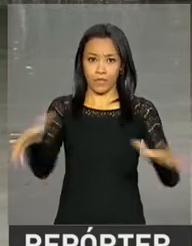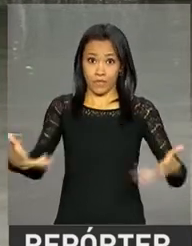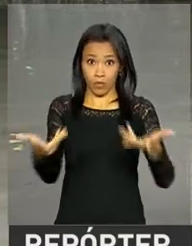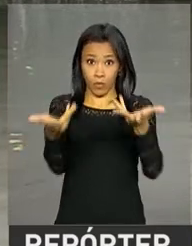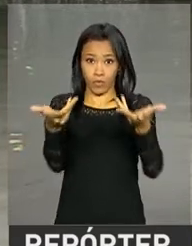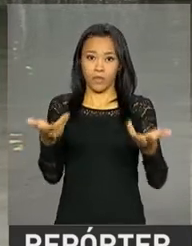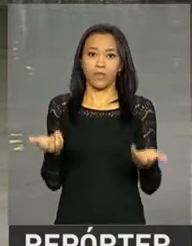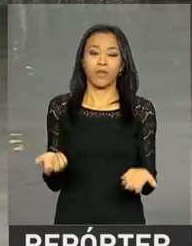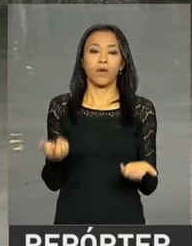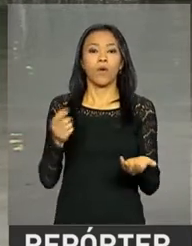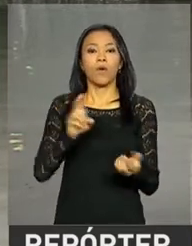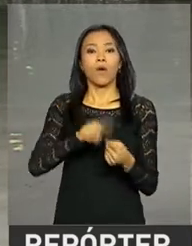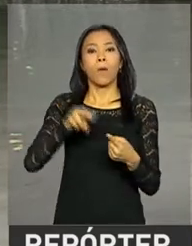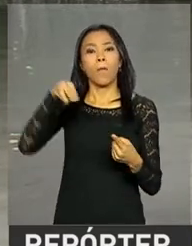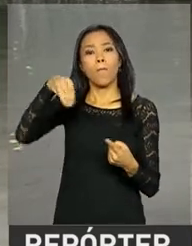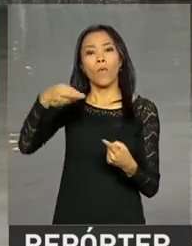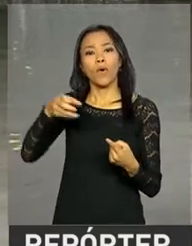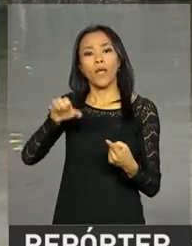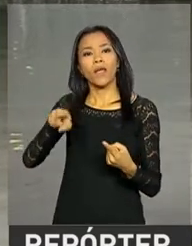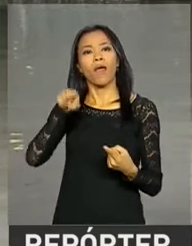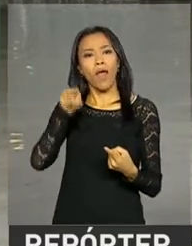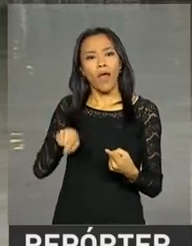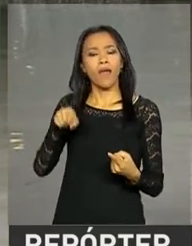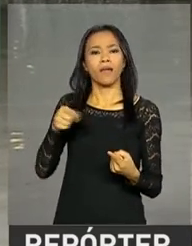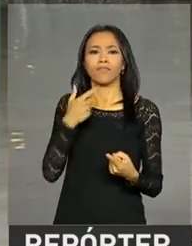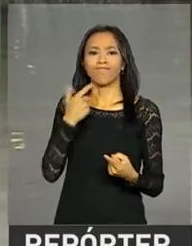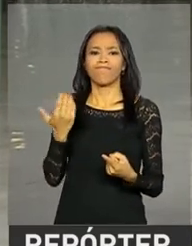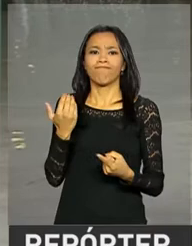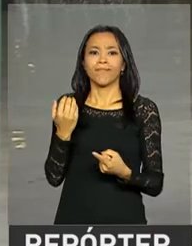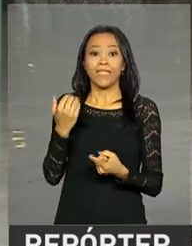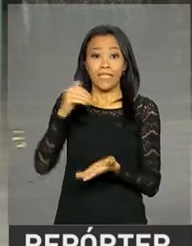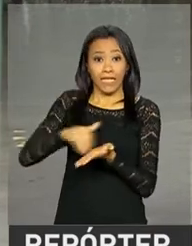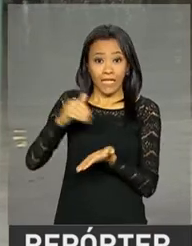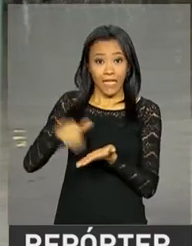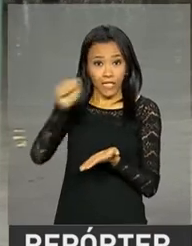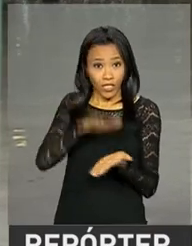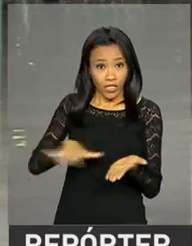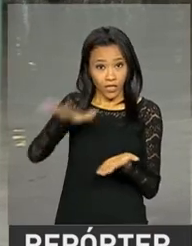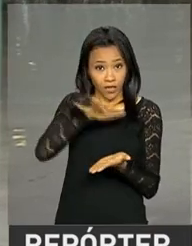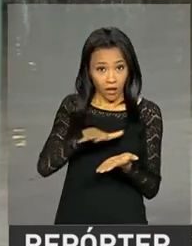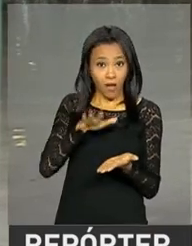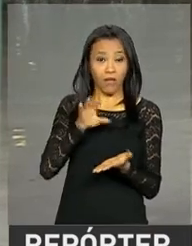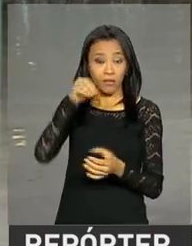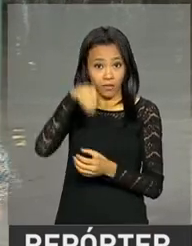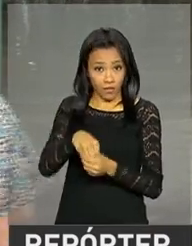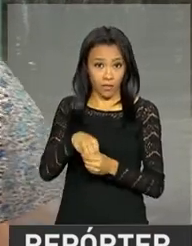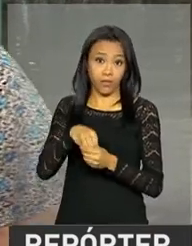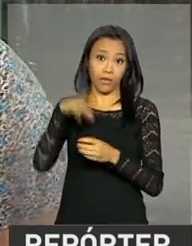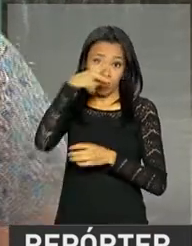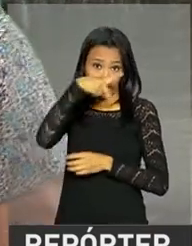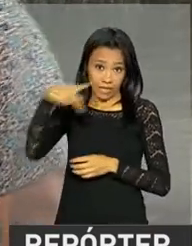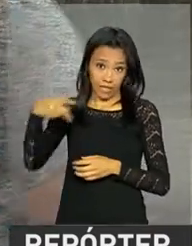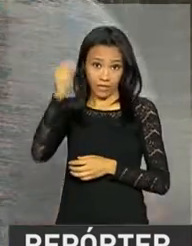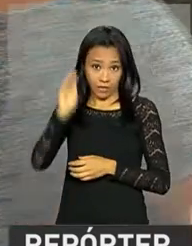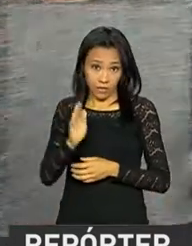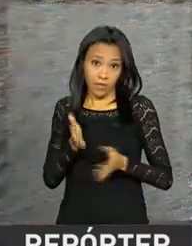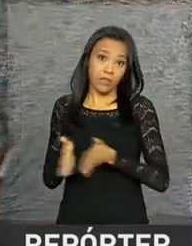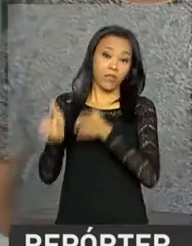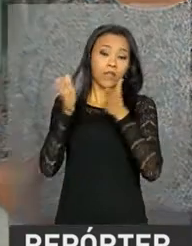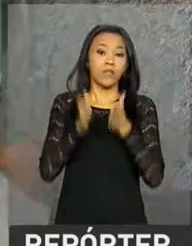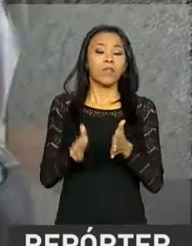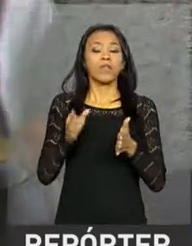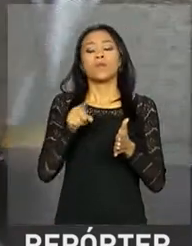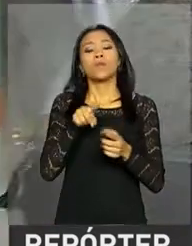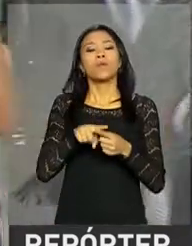Então, Moreira Franco assumiu a recém-criada Secretaria-Geral da Presidência da República. O deputado